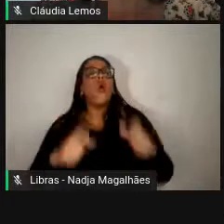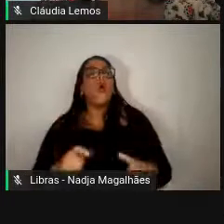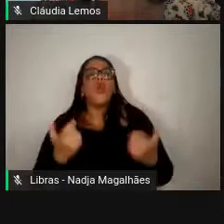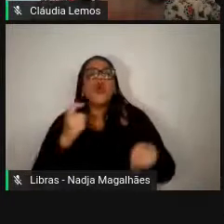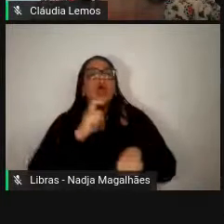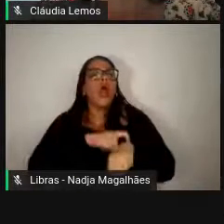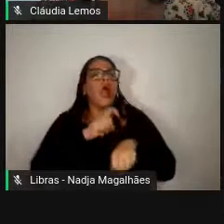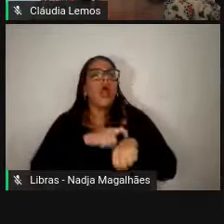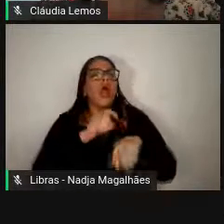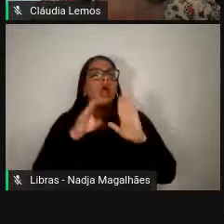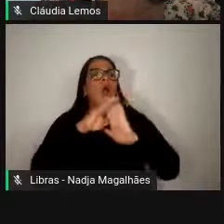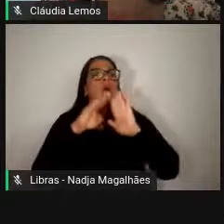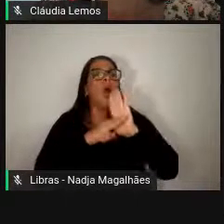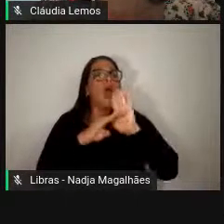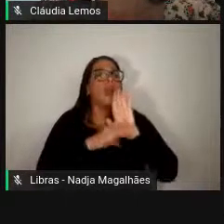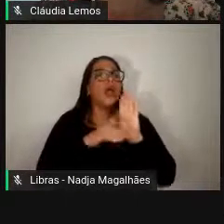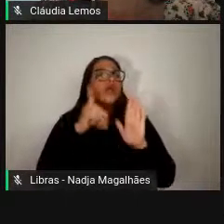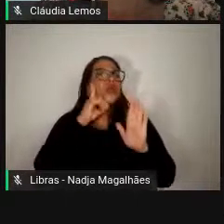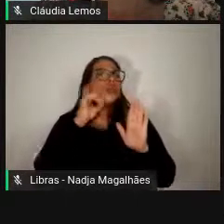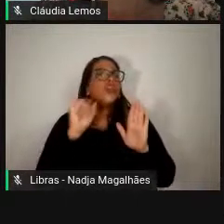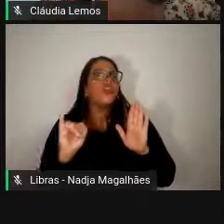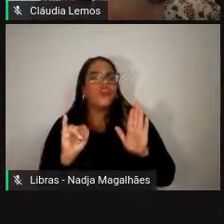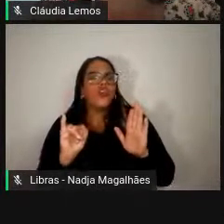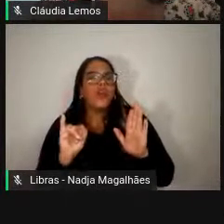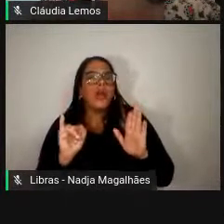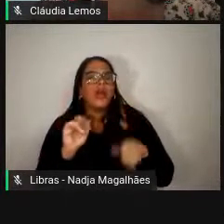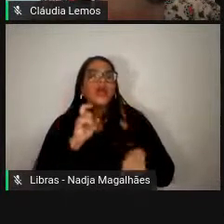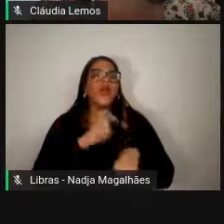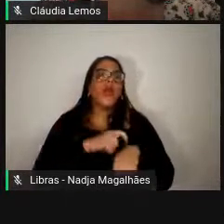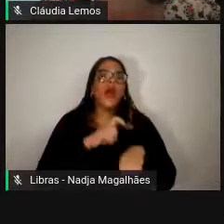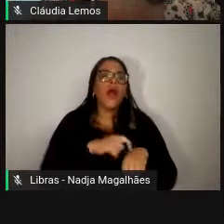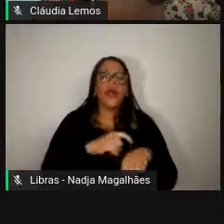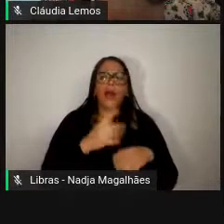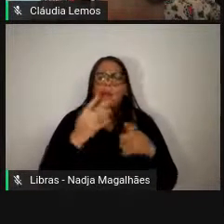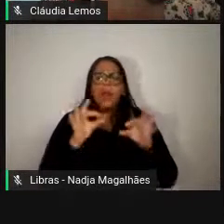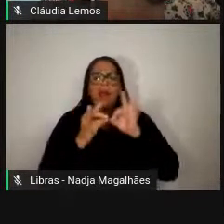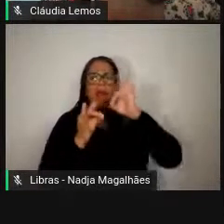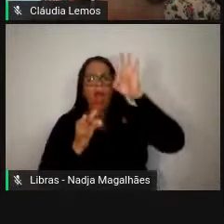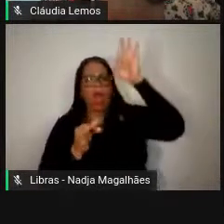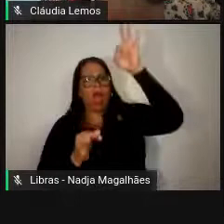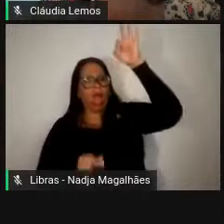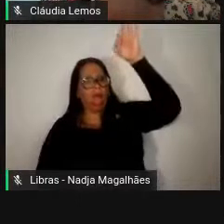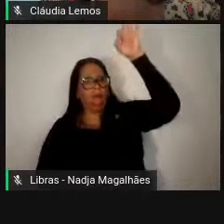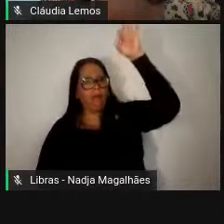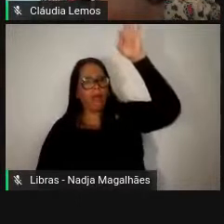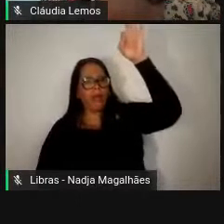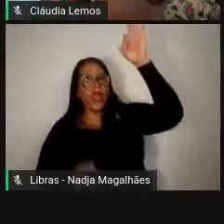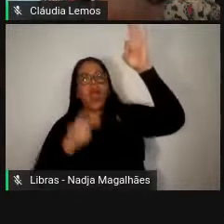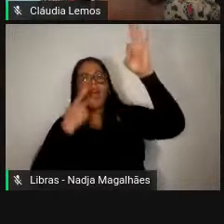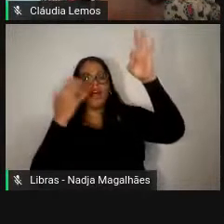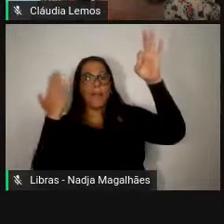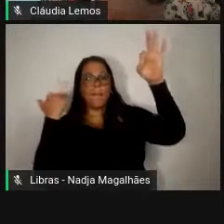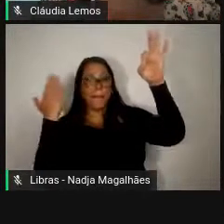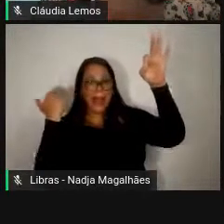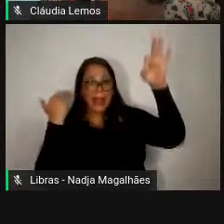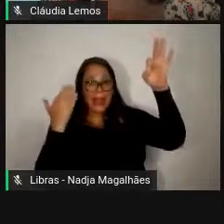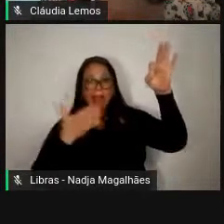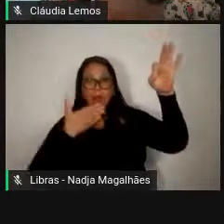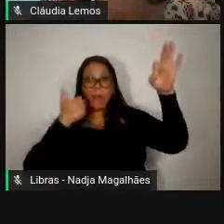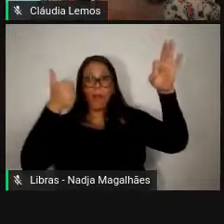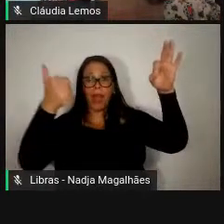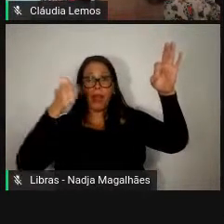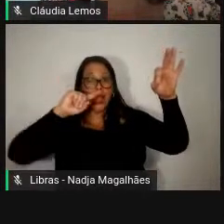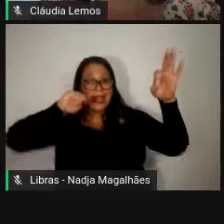a sessão plenária, e quando chega a sessão plenária, ela vem dessa forma aqui. E vou te dizer que melhorou, viu? Porque no começo da pesquisa ainda era